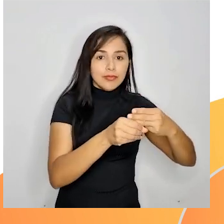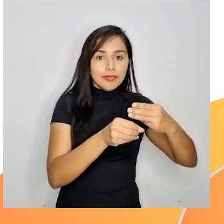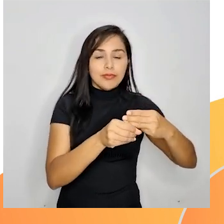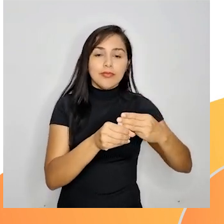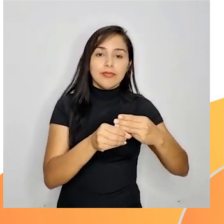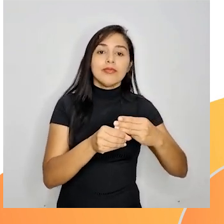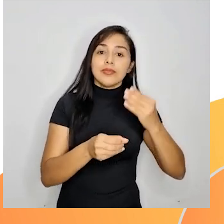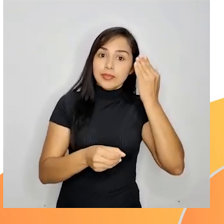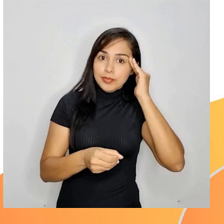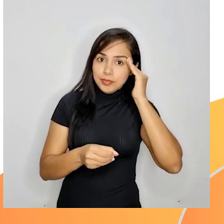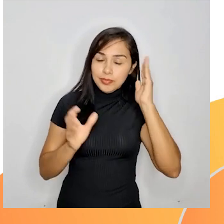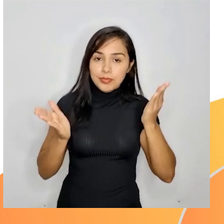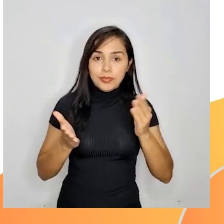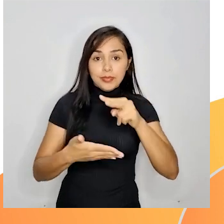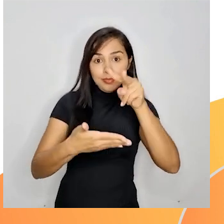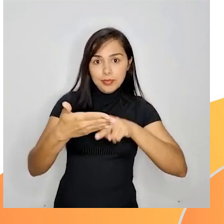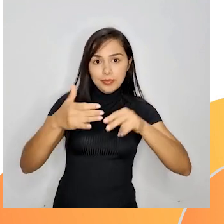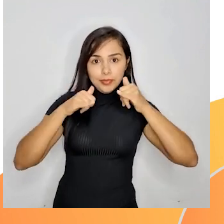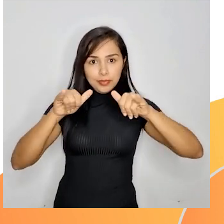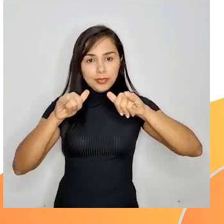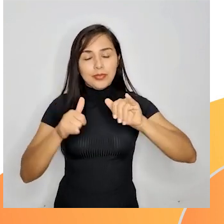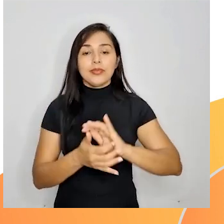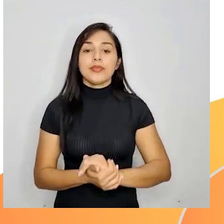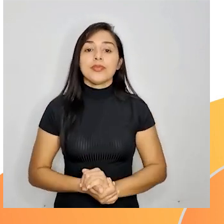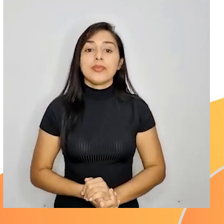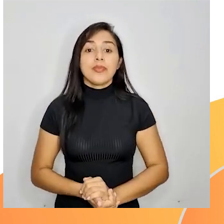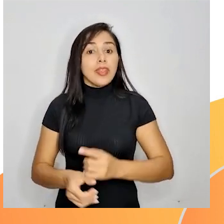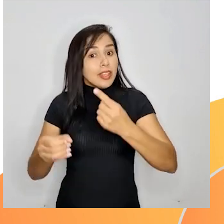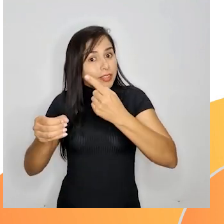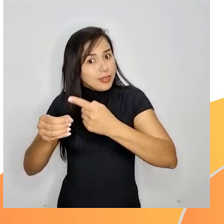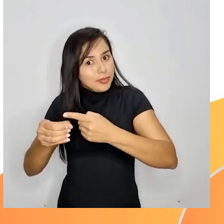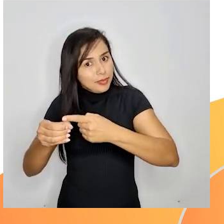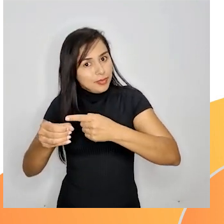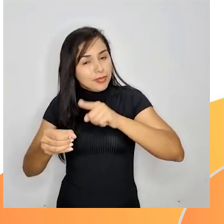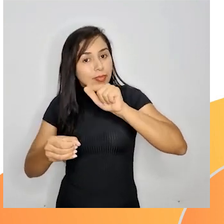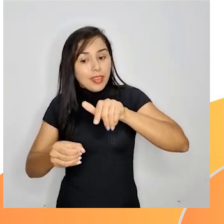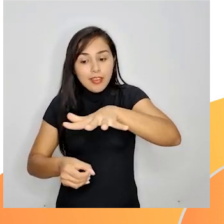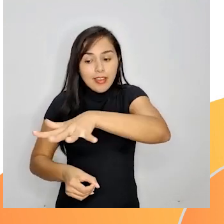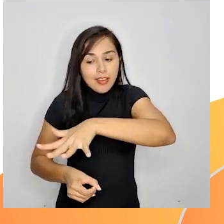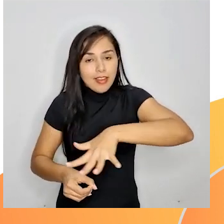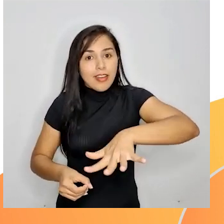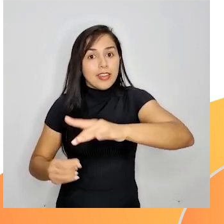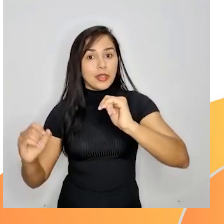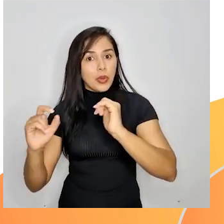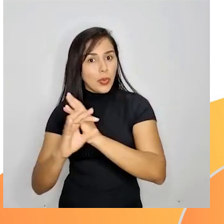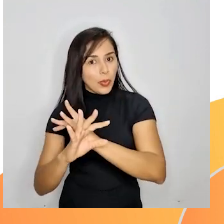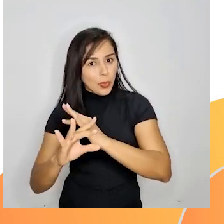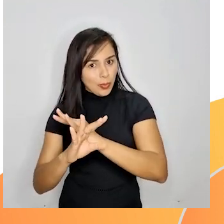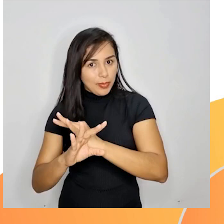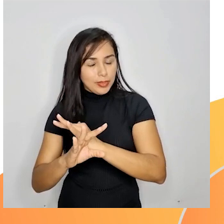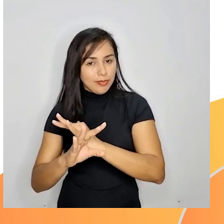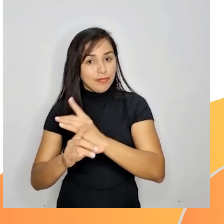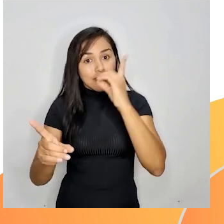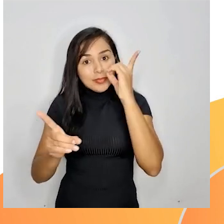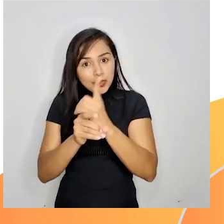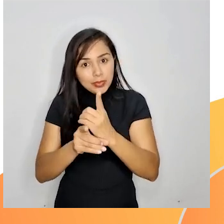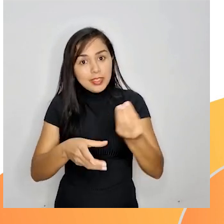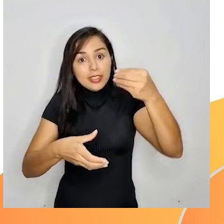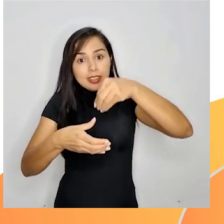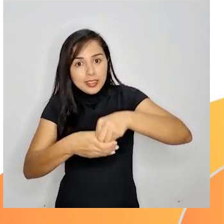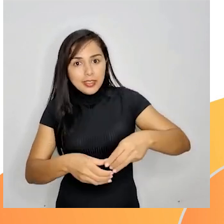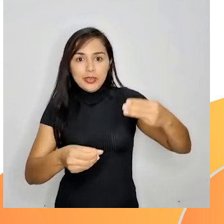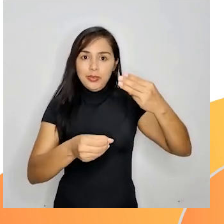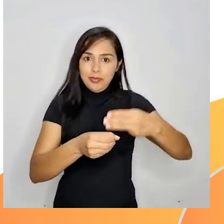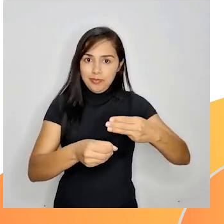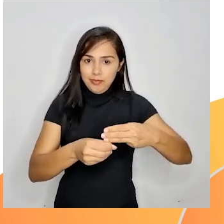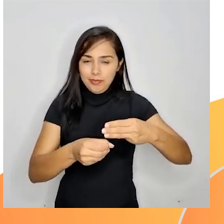Leia comigo essa informação. A cidade é a área urbana de um município e não qualquer área